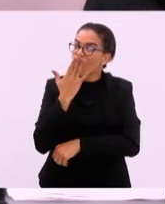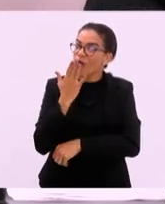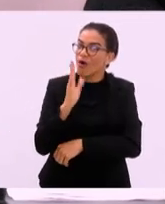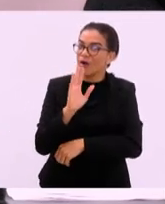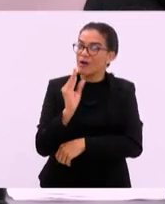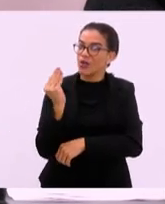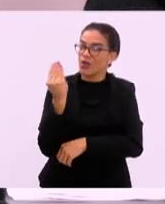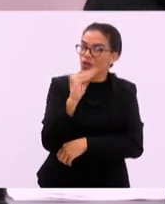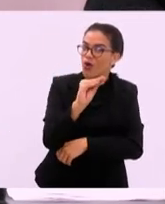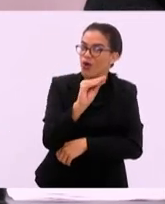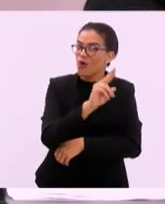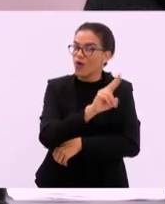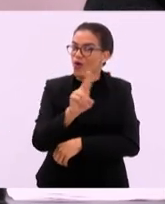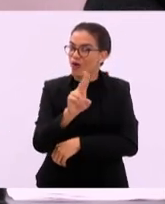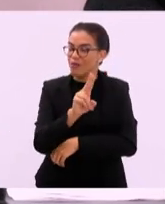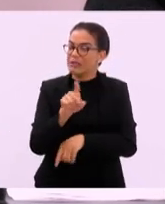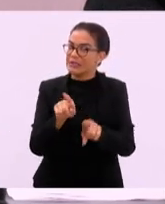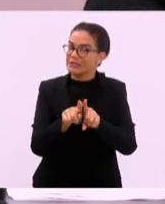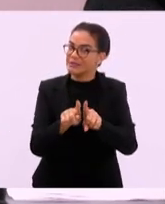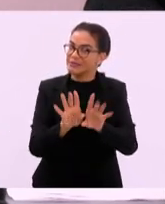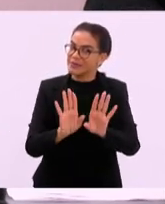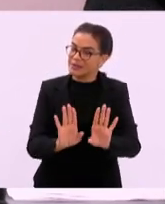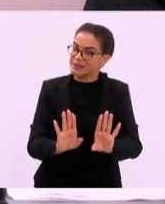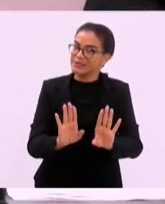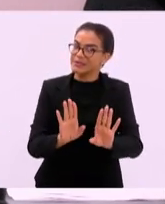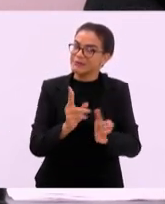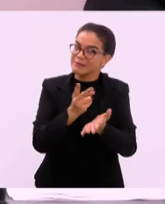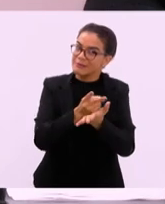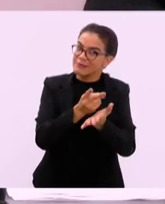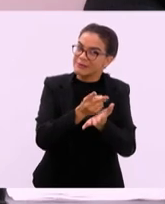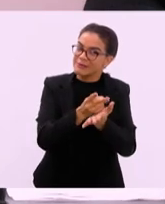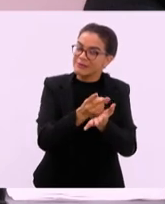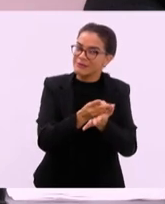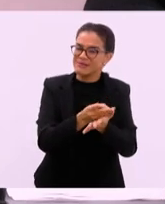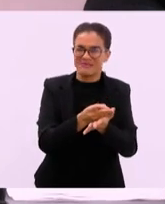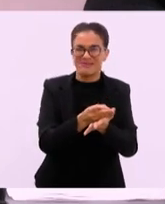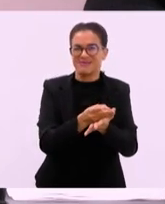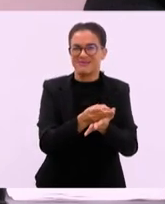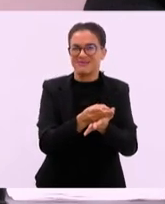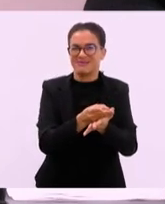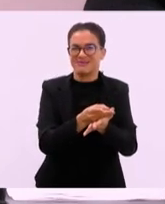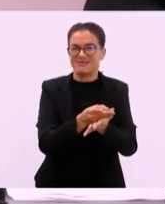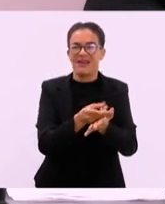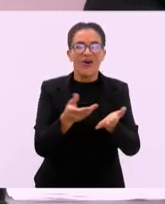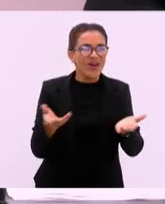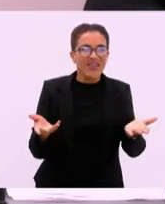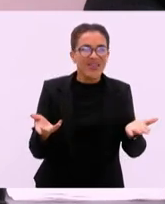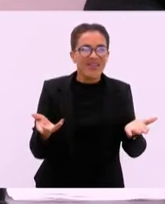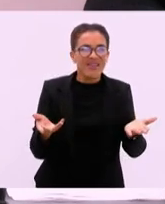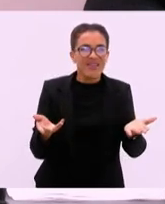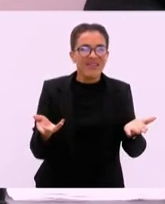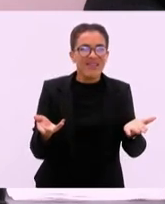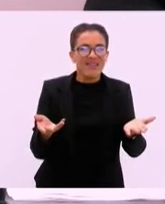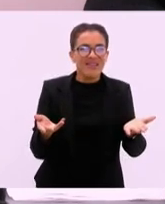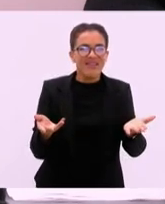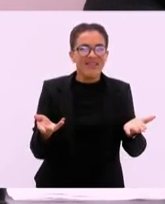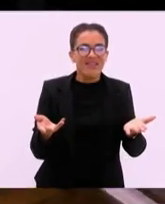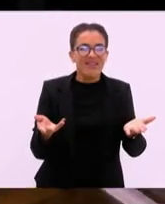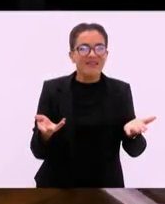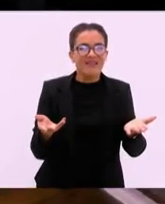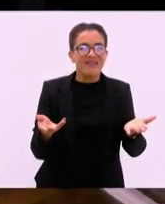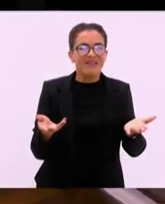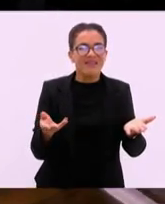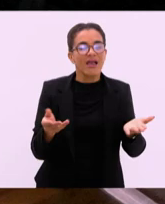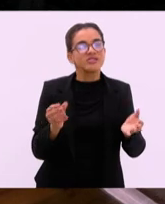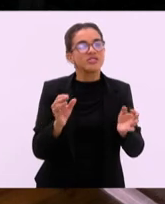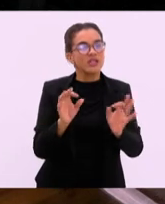no programa. Então, eu acho que... Enfim, é indiferente, gente. A gente prepara uma